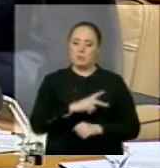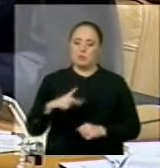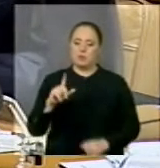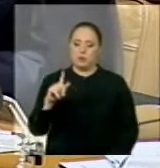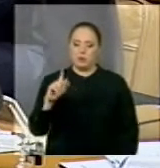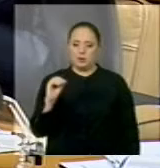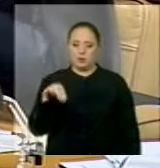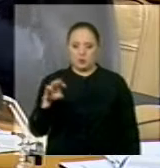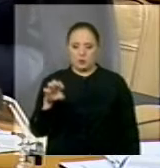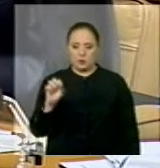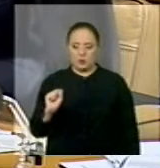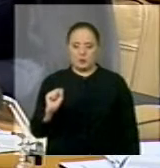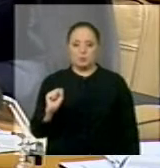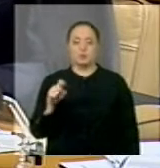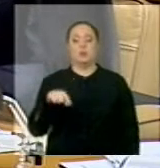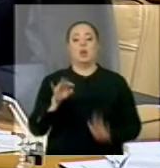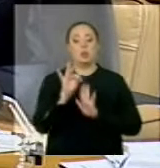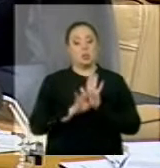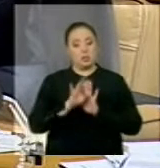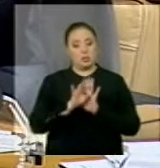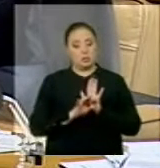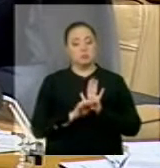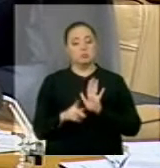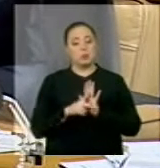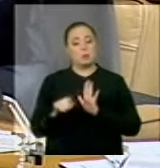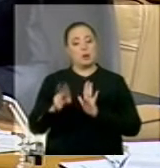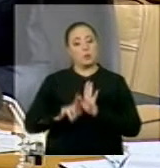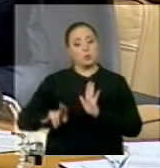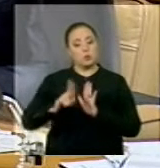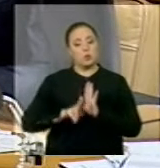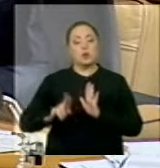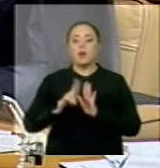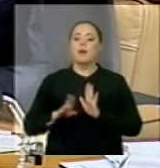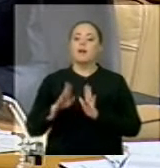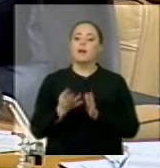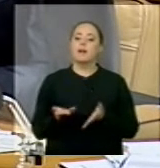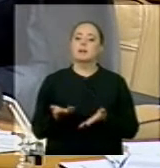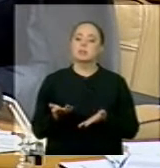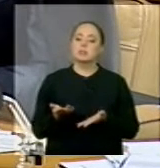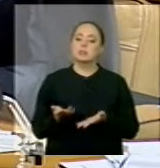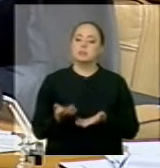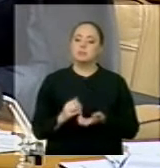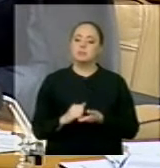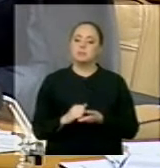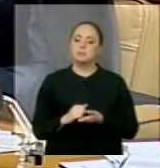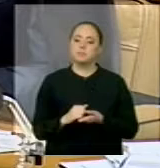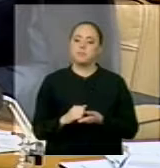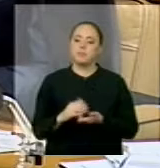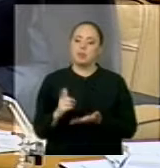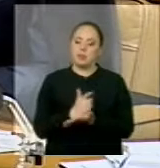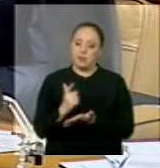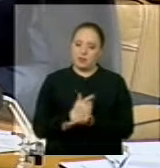Gomes Canutilho, e os textos encartados ali nesta organização